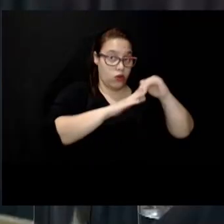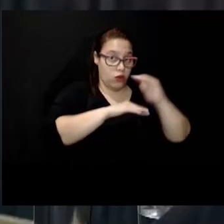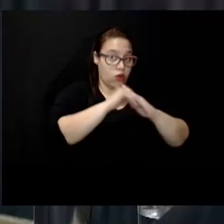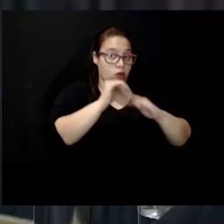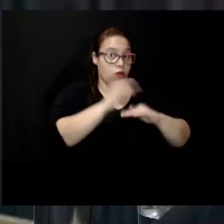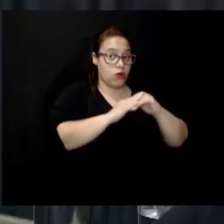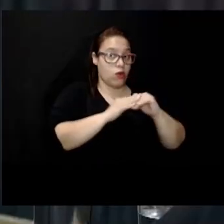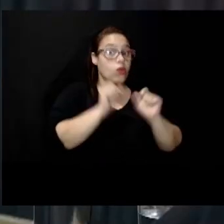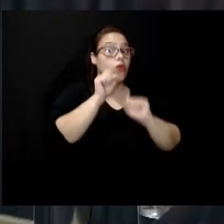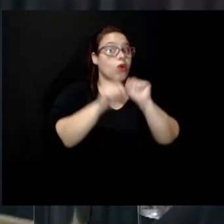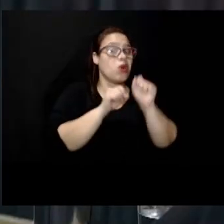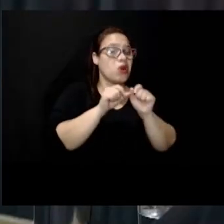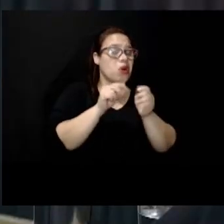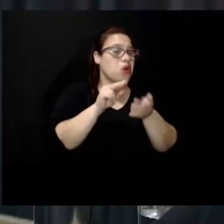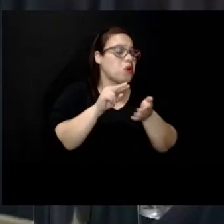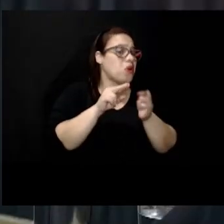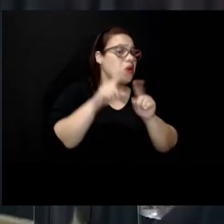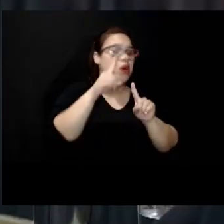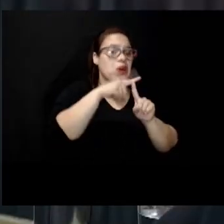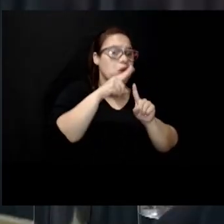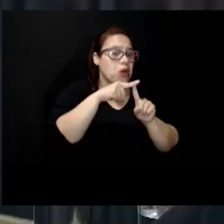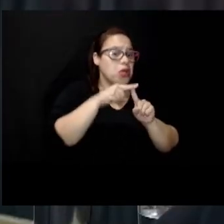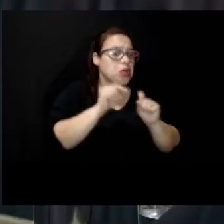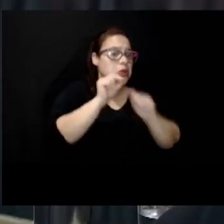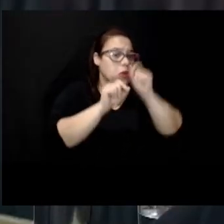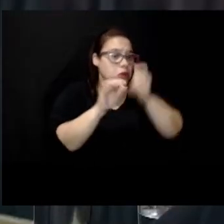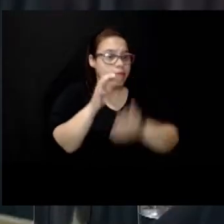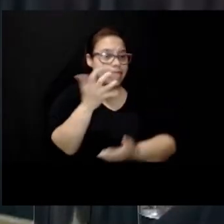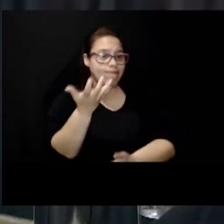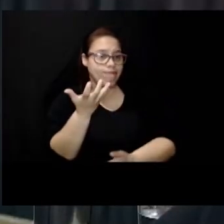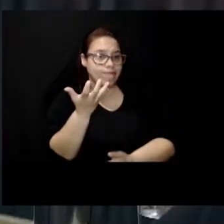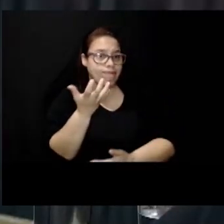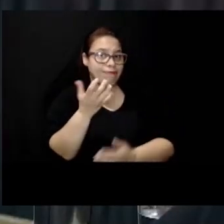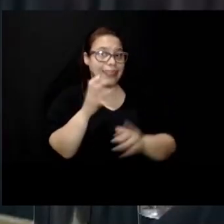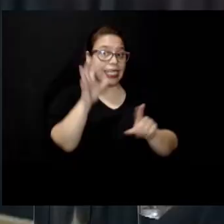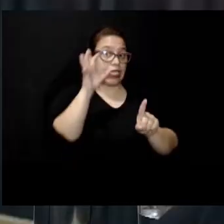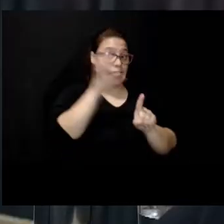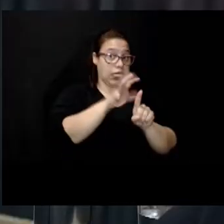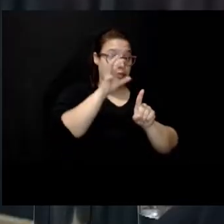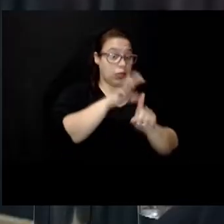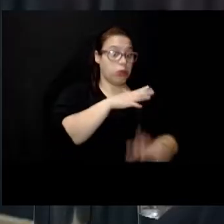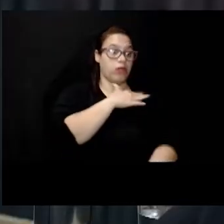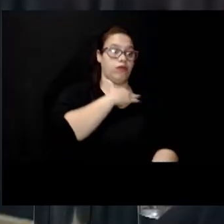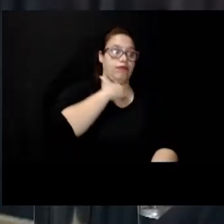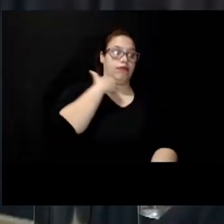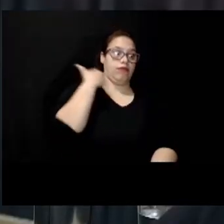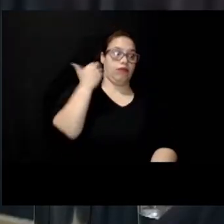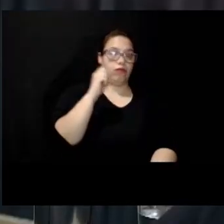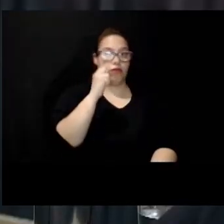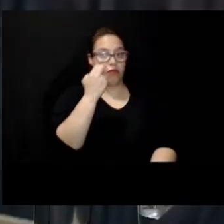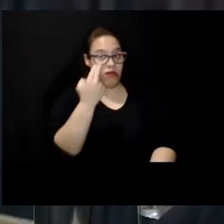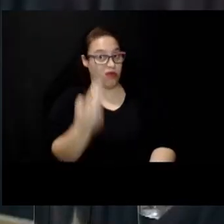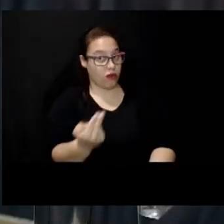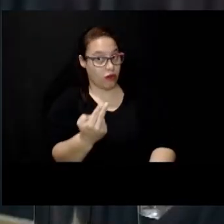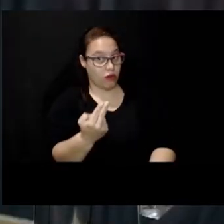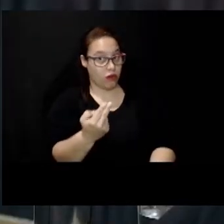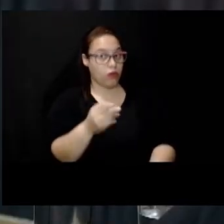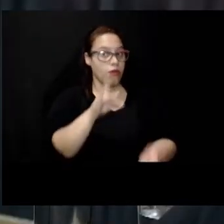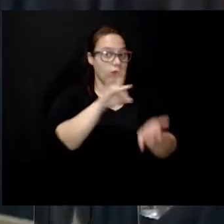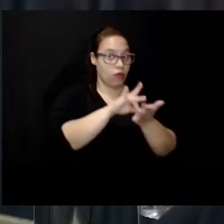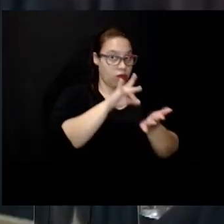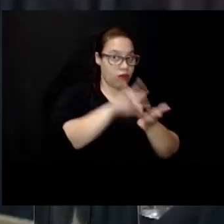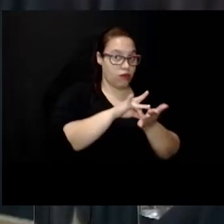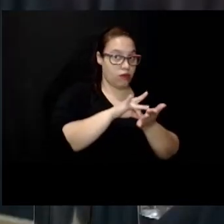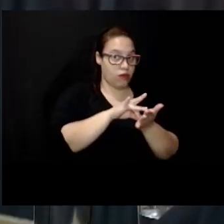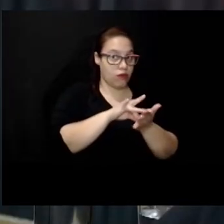de situação é essa, né? Situações de ameaça de morte ou de uma situação concreta em que a vida foi colocada